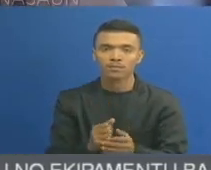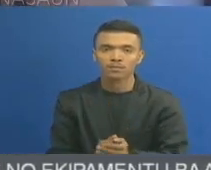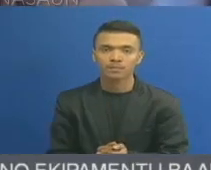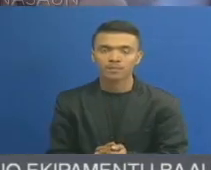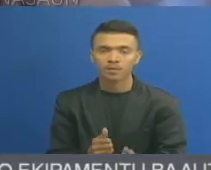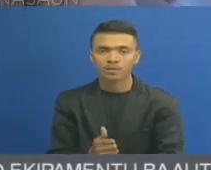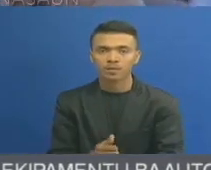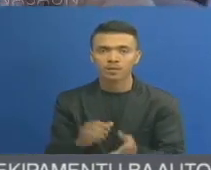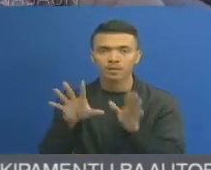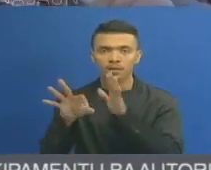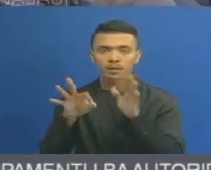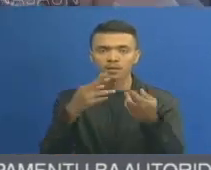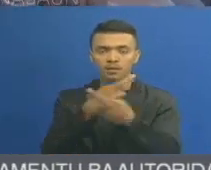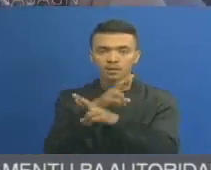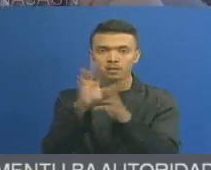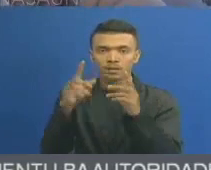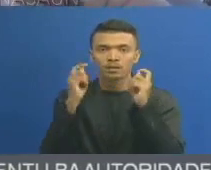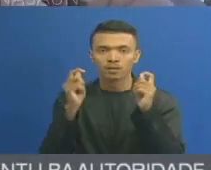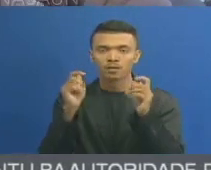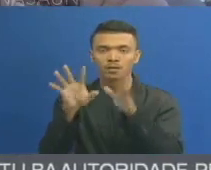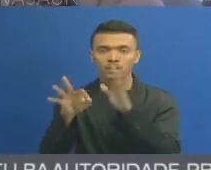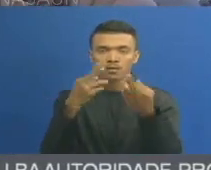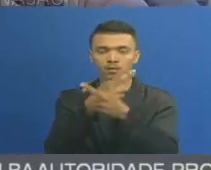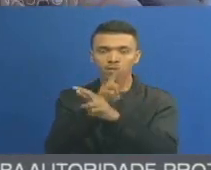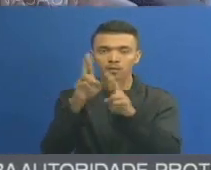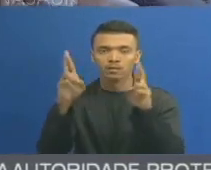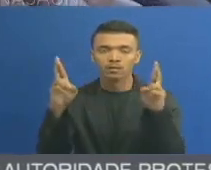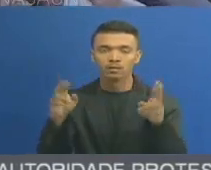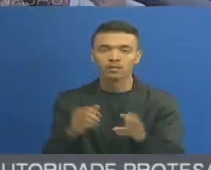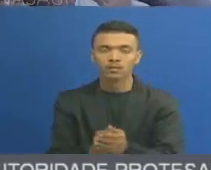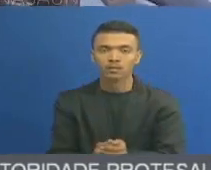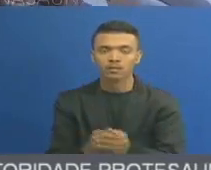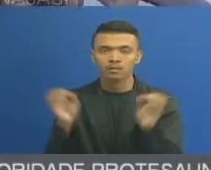Reta resultado do teste, halo de teste, depois uma coisa até o reagente lá.